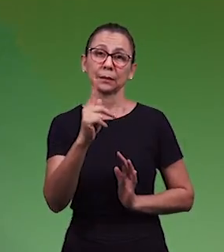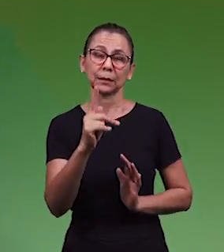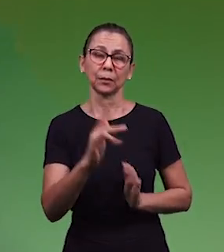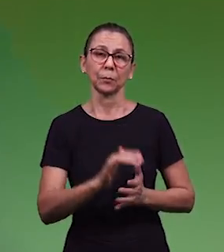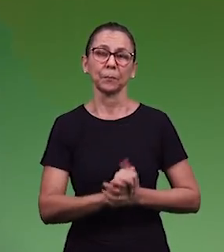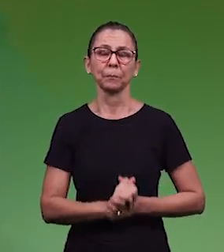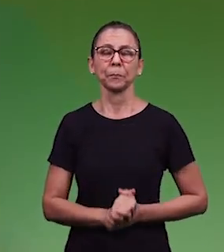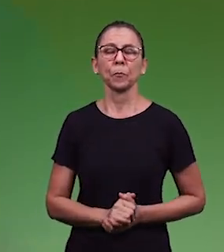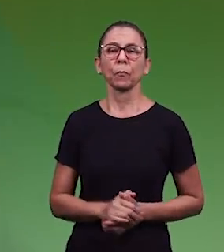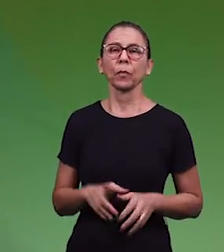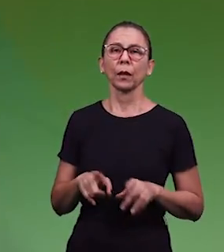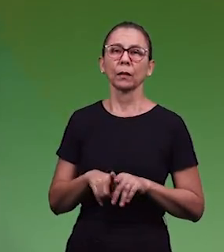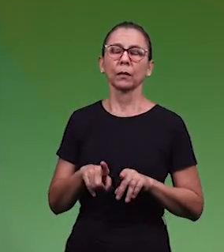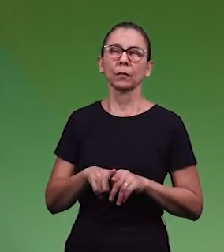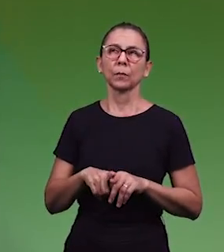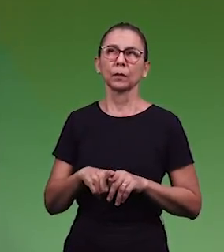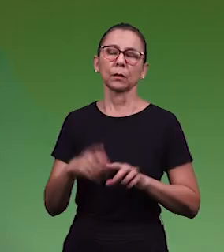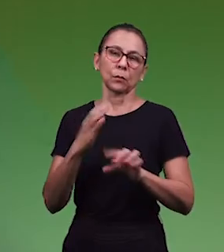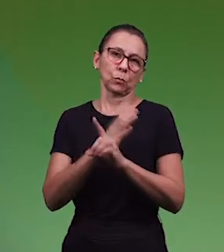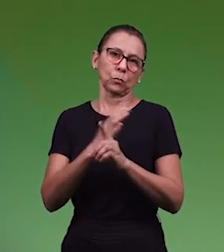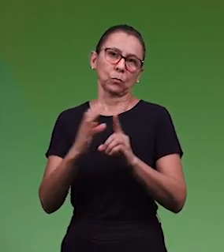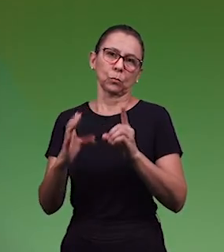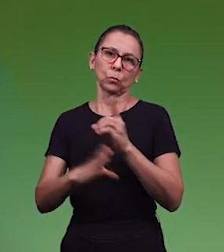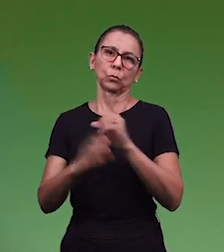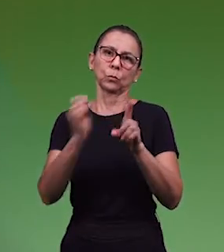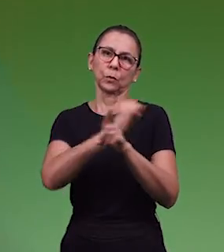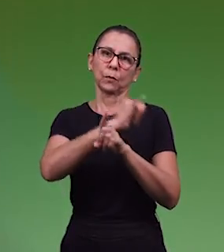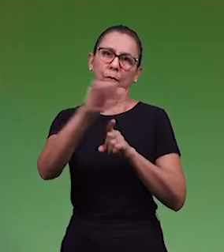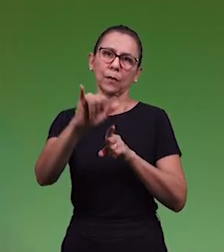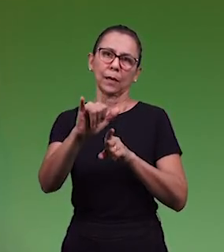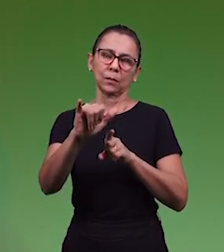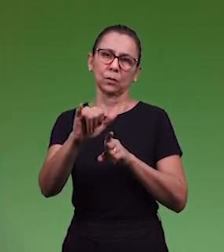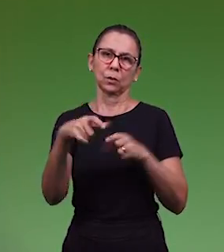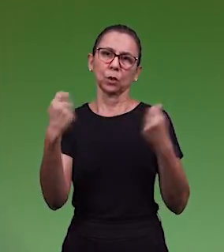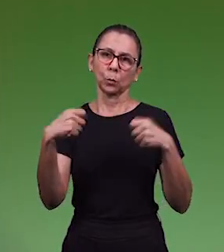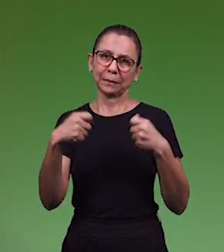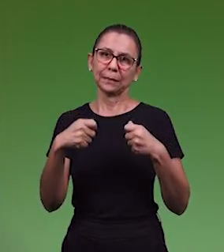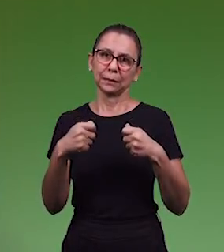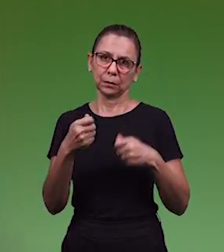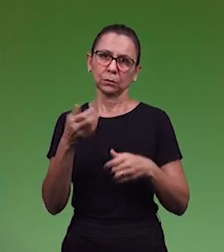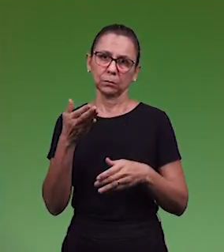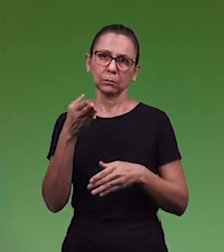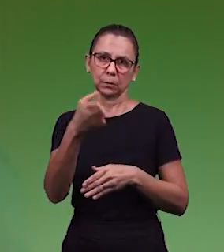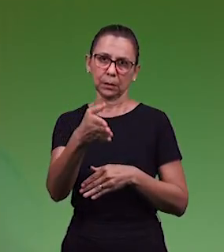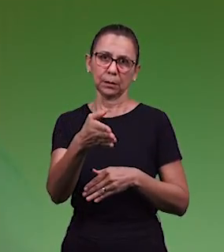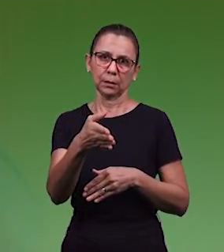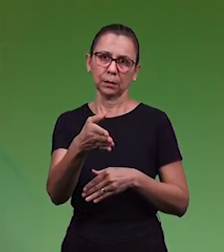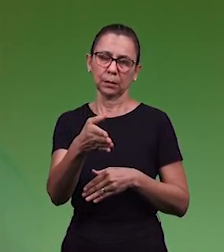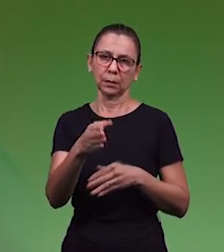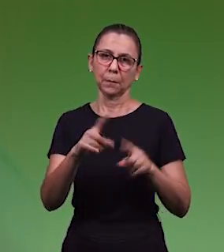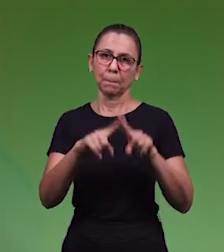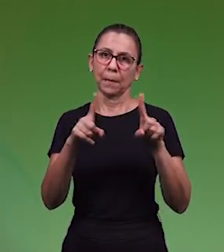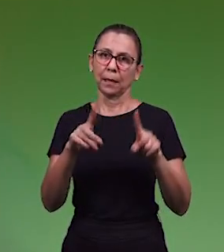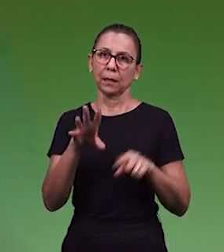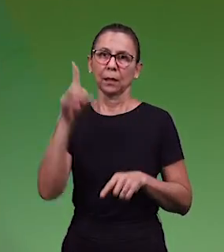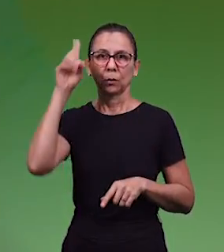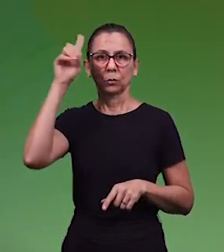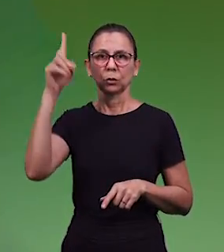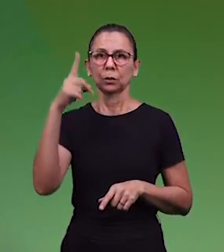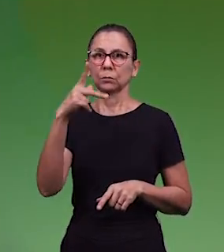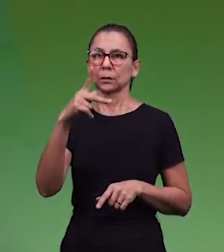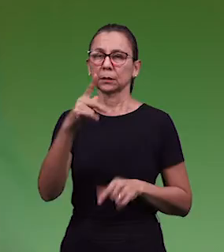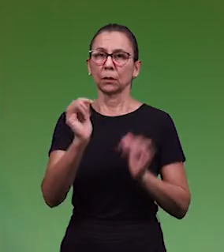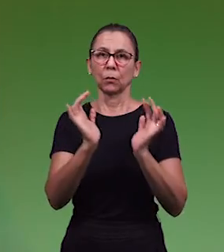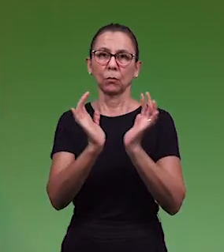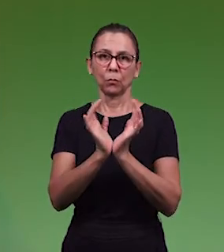trabalho permite, de todos os dias o culto profético. Vai, mas no dia do seu grupo você não pode faltar. Porque o grupo